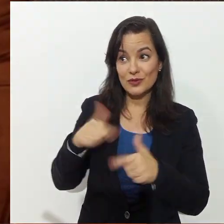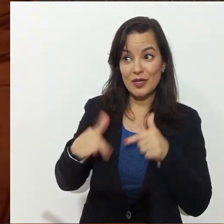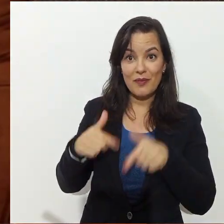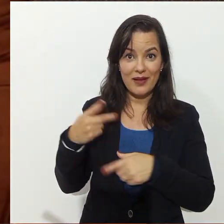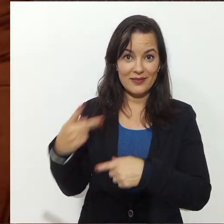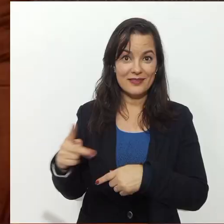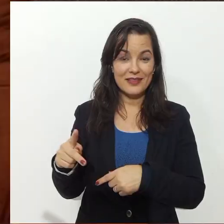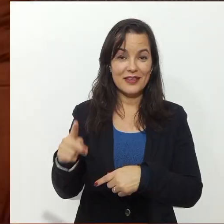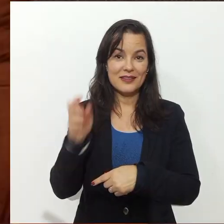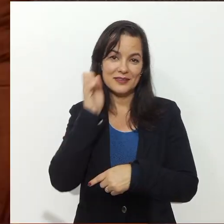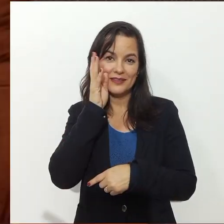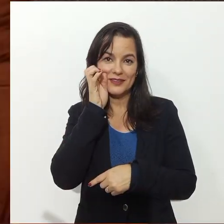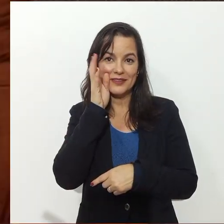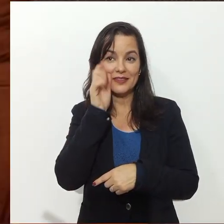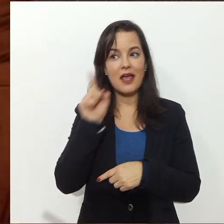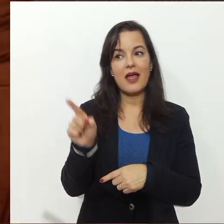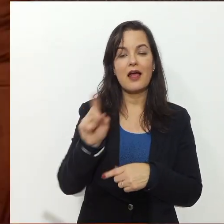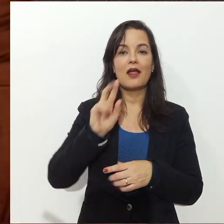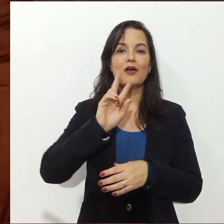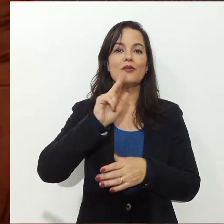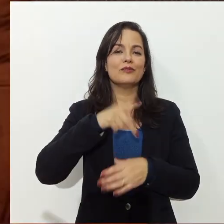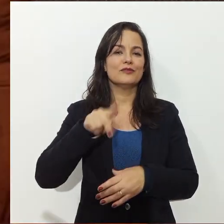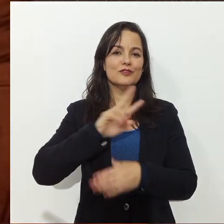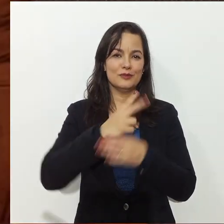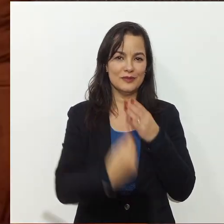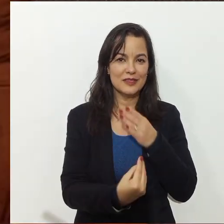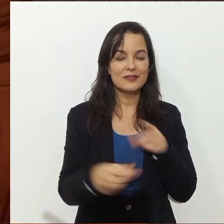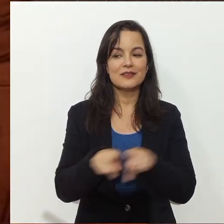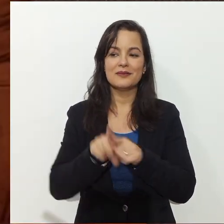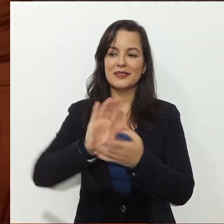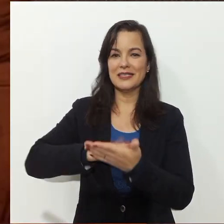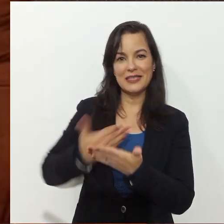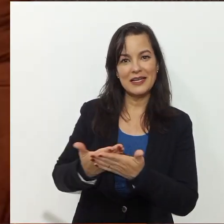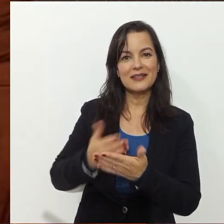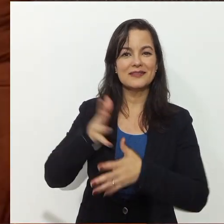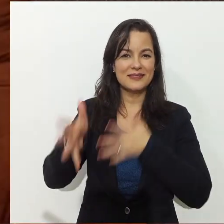Libras também, Letícia Muniz. Deixa à sua disposição o Instagram,